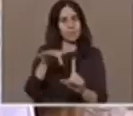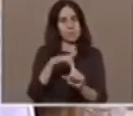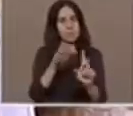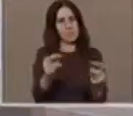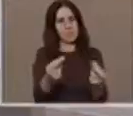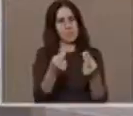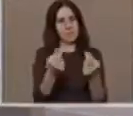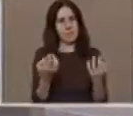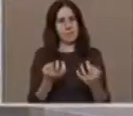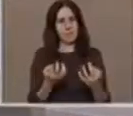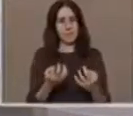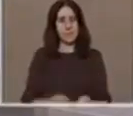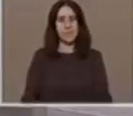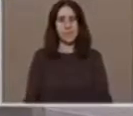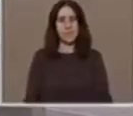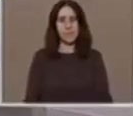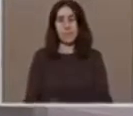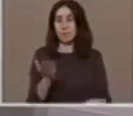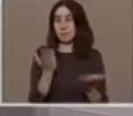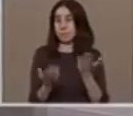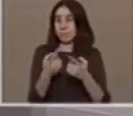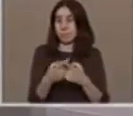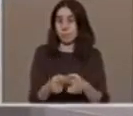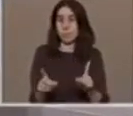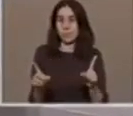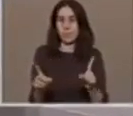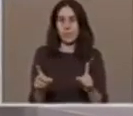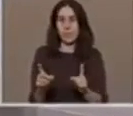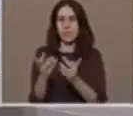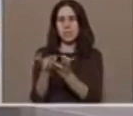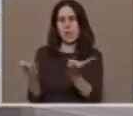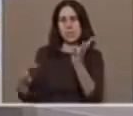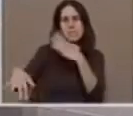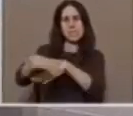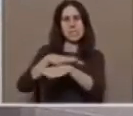discípulos. A desproporção entre o que é necessário para alimentar